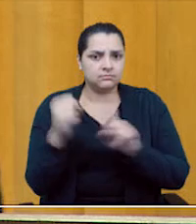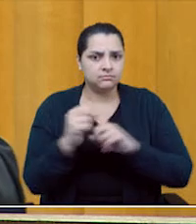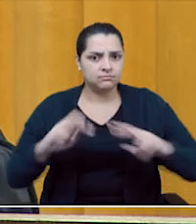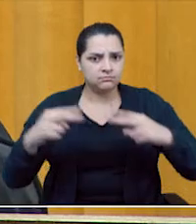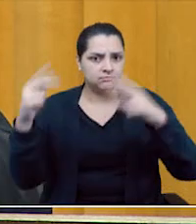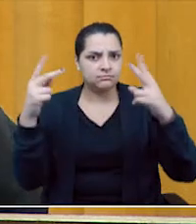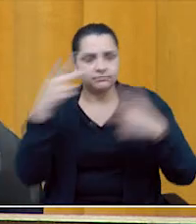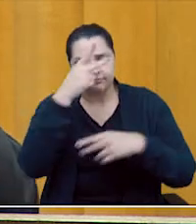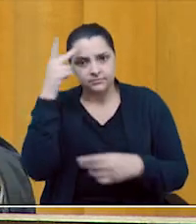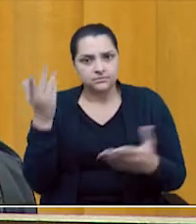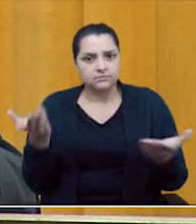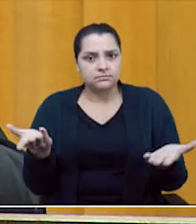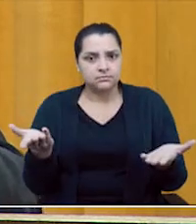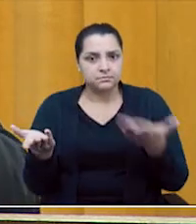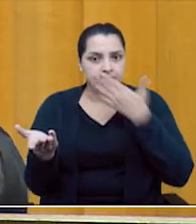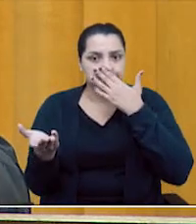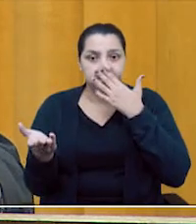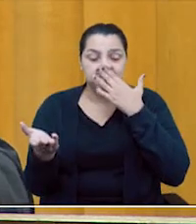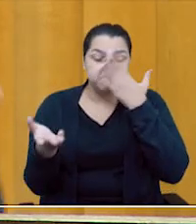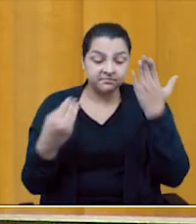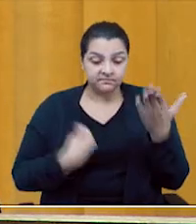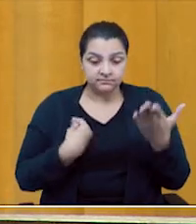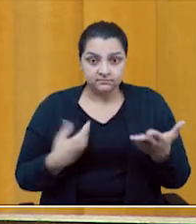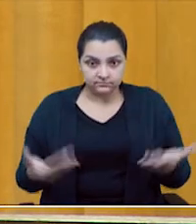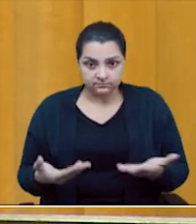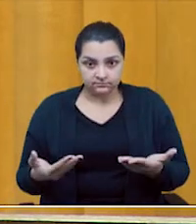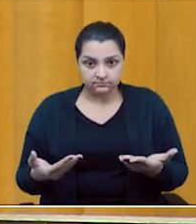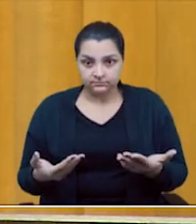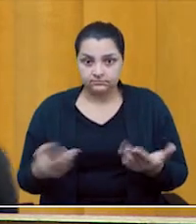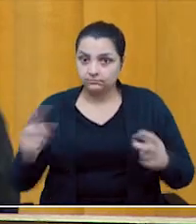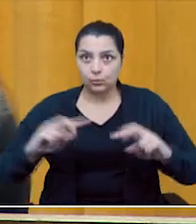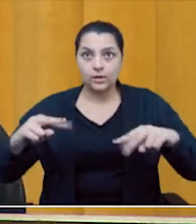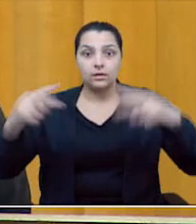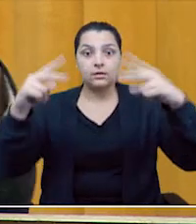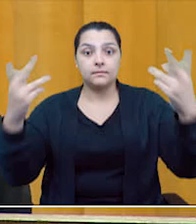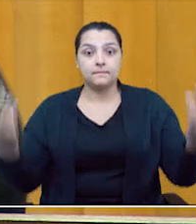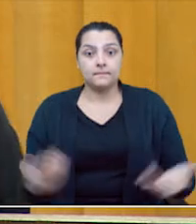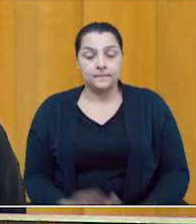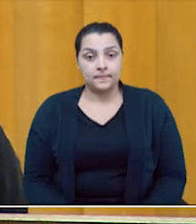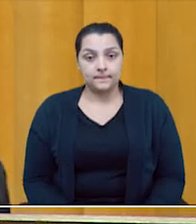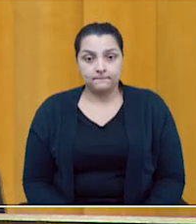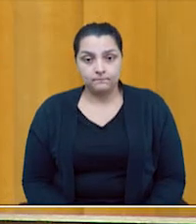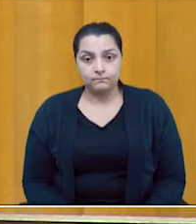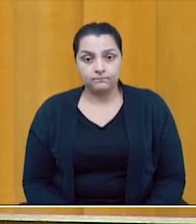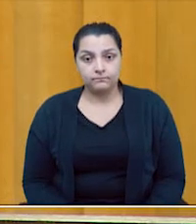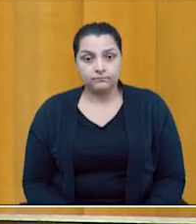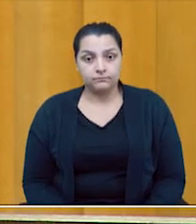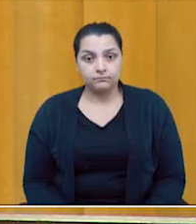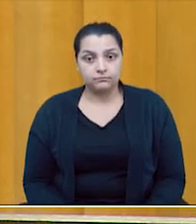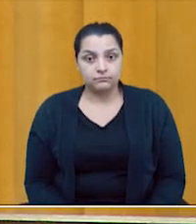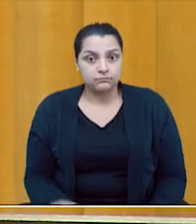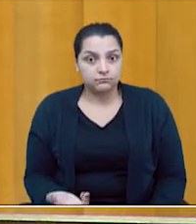veem onde elas estão não como uma carreira? Eu estou usando isso, essa redundância de